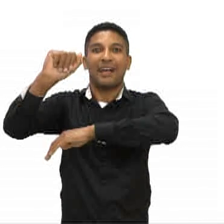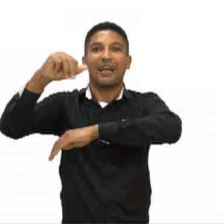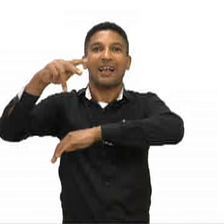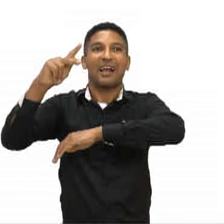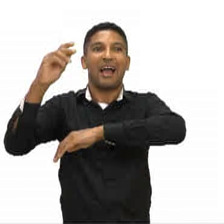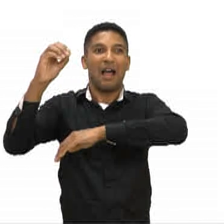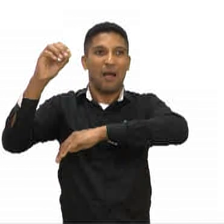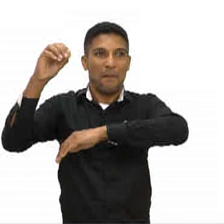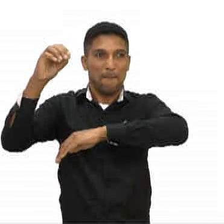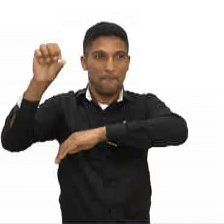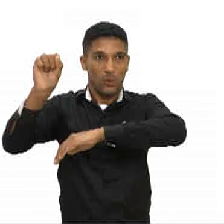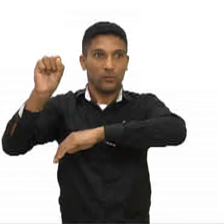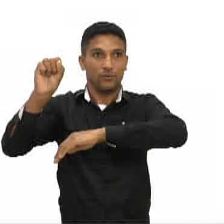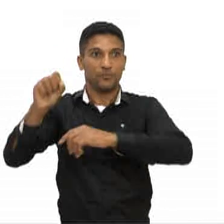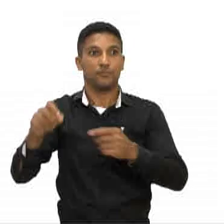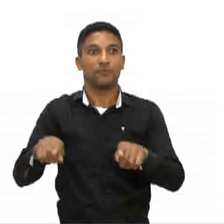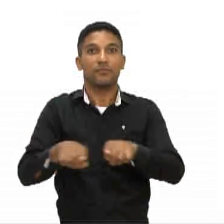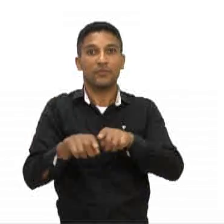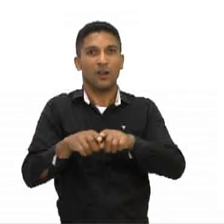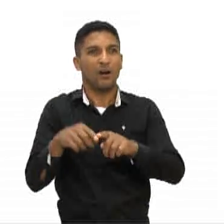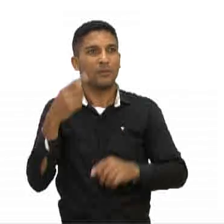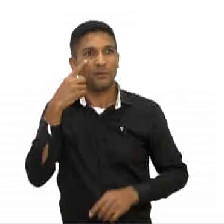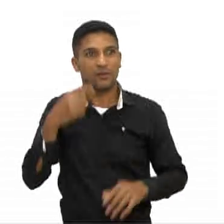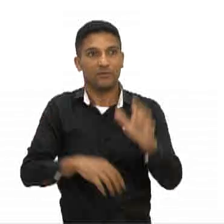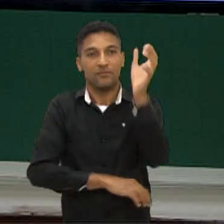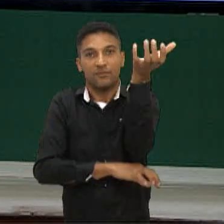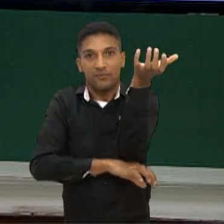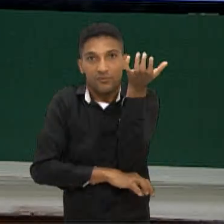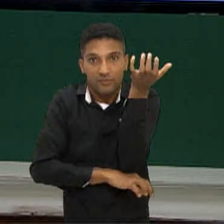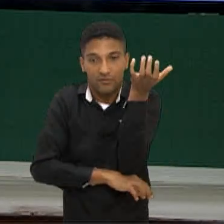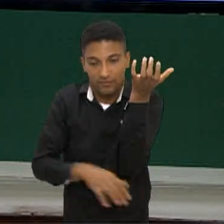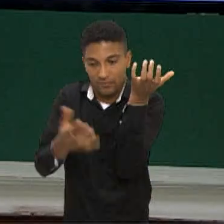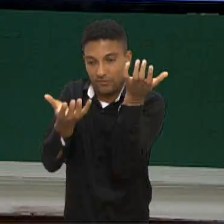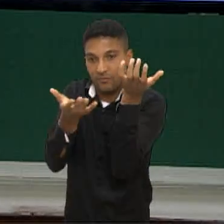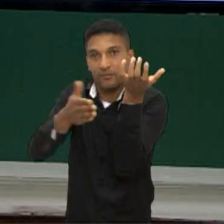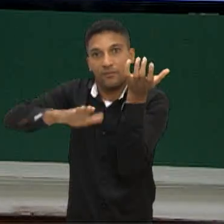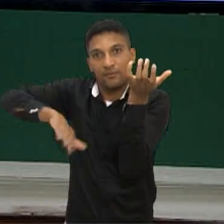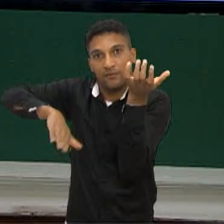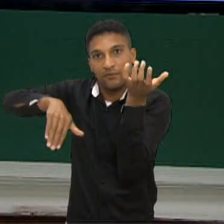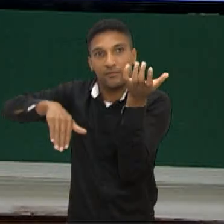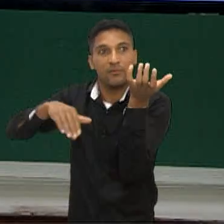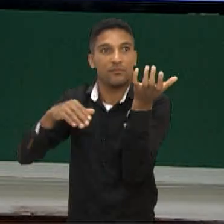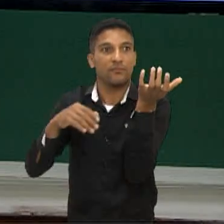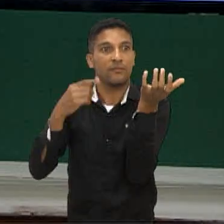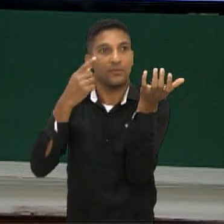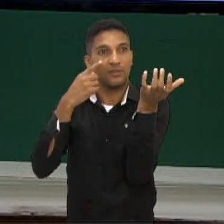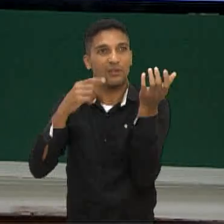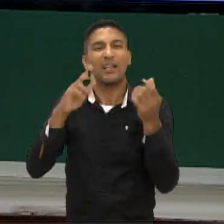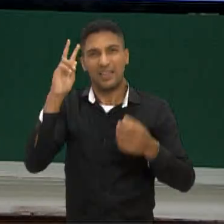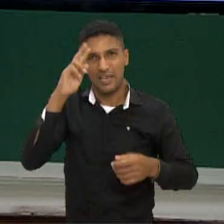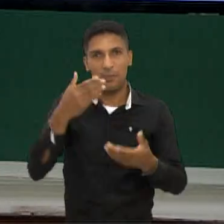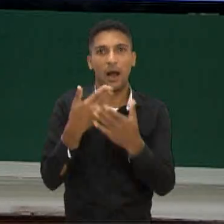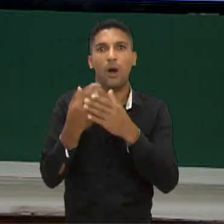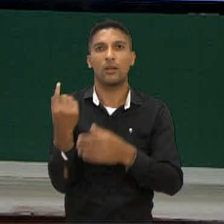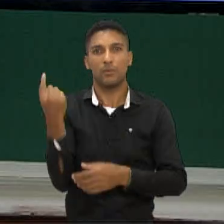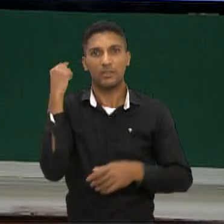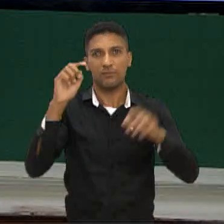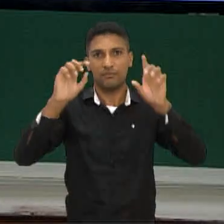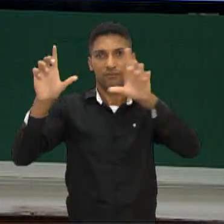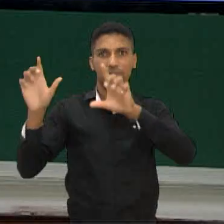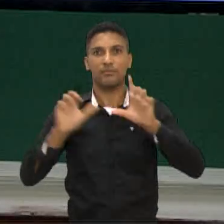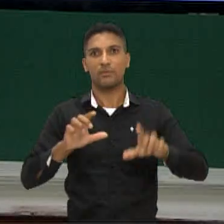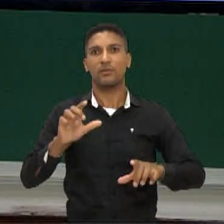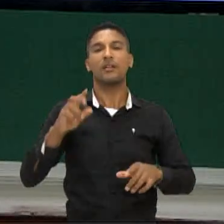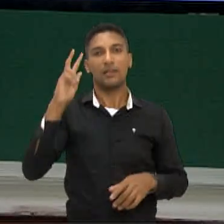mata tropical. Então, lembram lá da aula anterior? Nós vimos também sobre dunas,